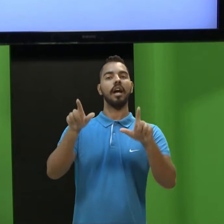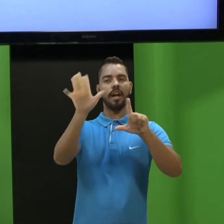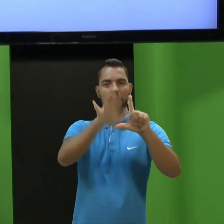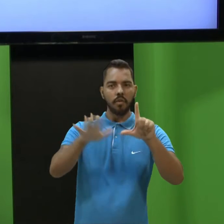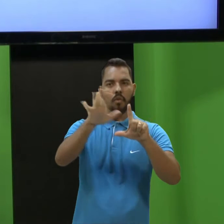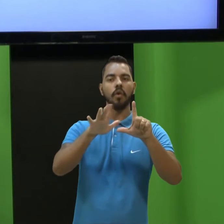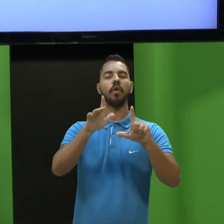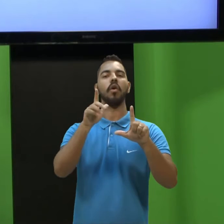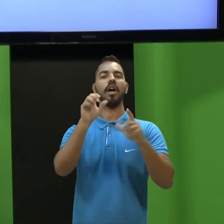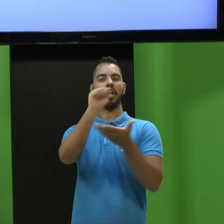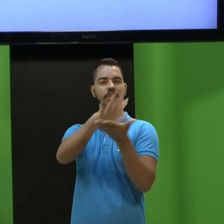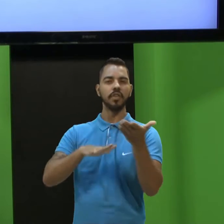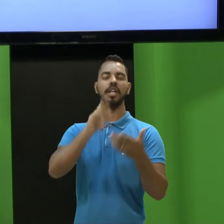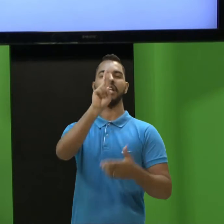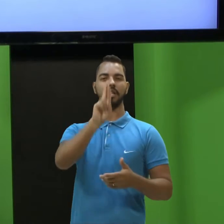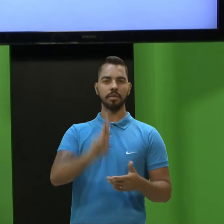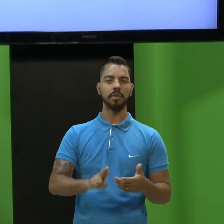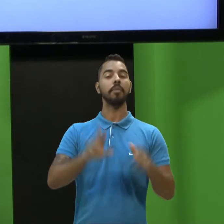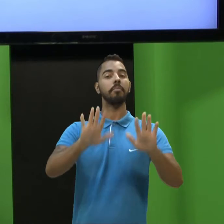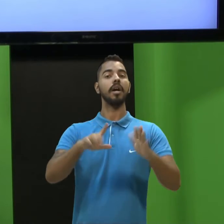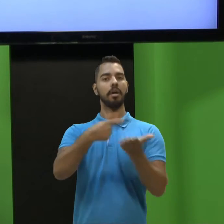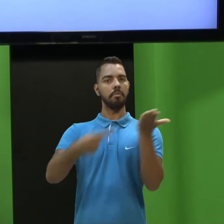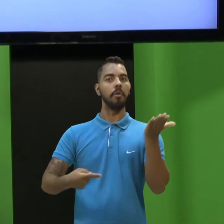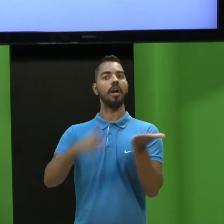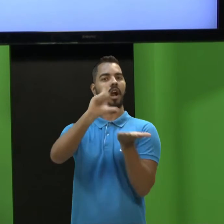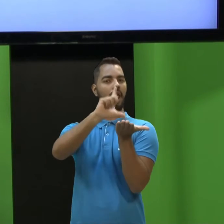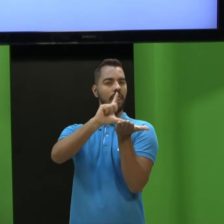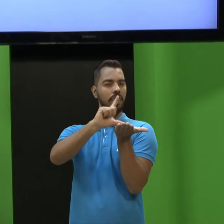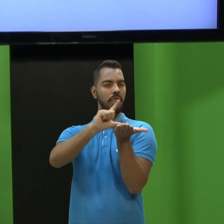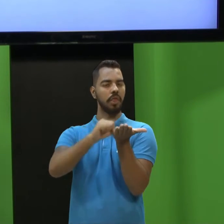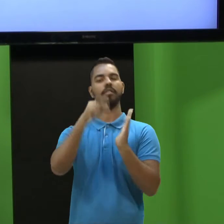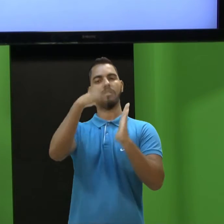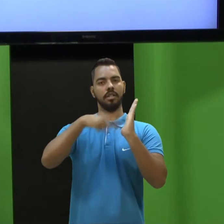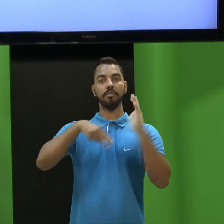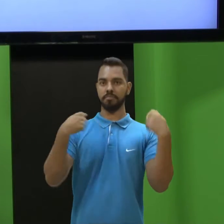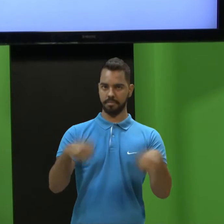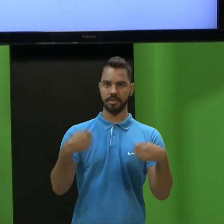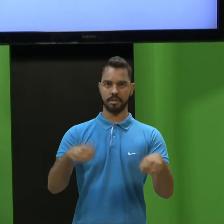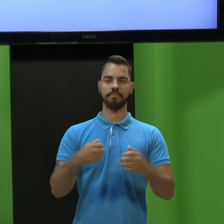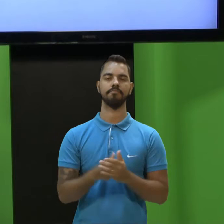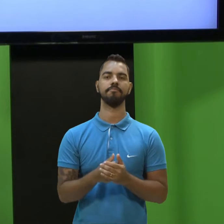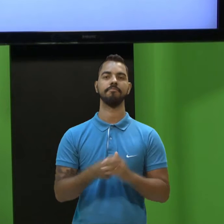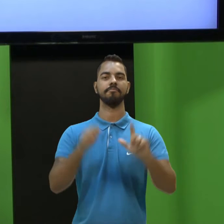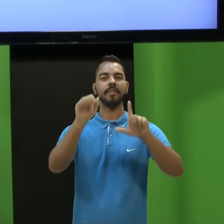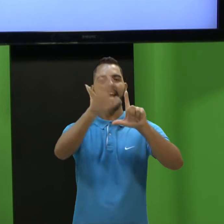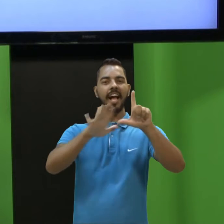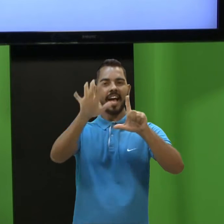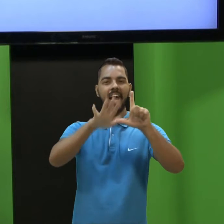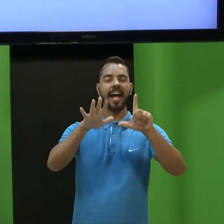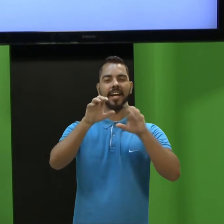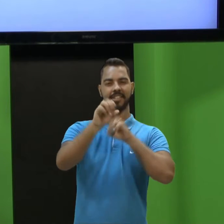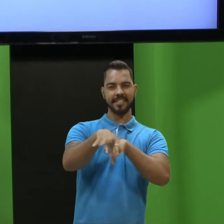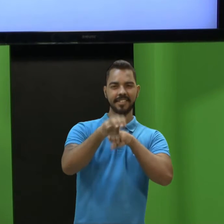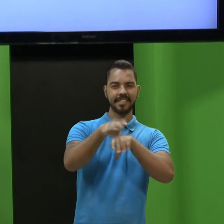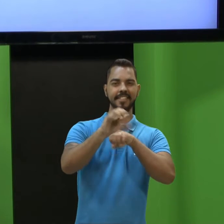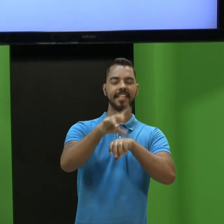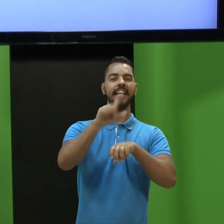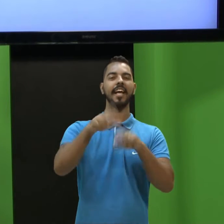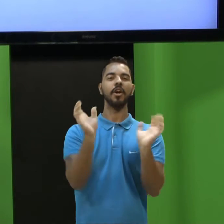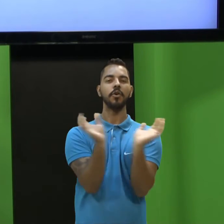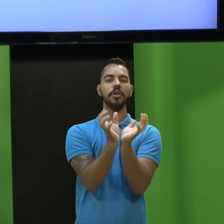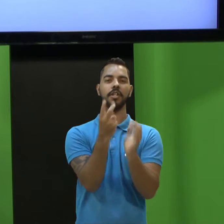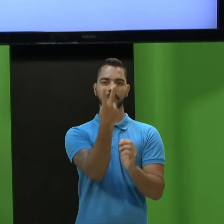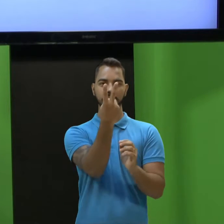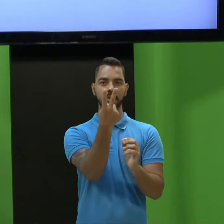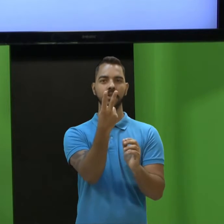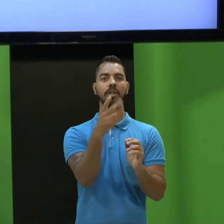muito importante que vocês leiam toda a apostila. Esta aula corresponde à unidade 2, que está lá no ambiente virtual de